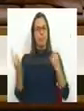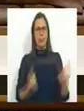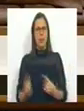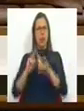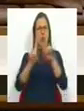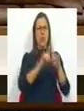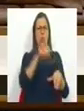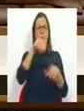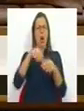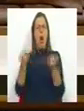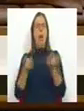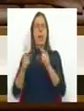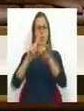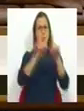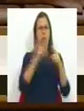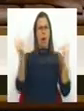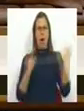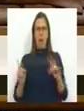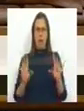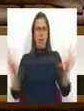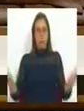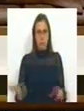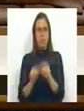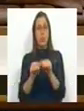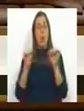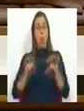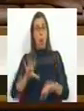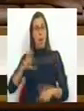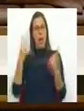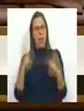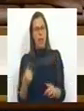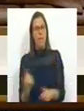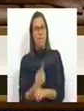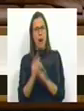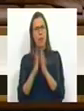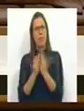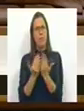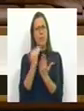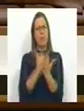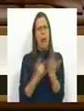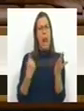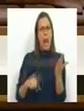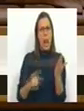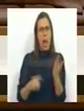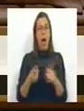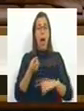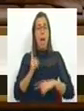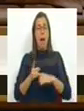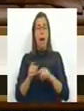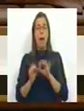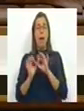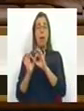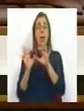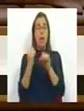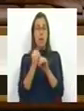vários organismos. O país já hoje dispõe de vários elementos cadastrais, não partilhados entre